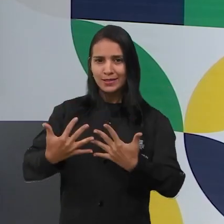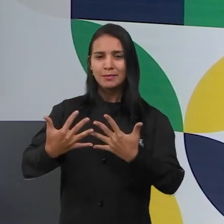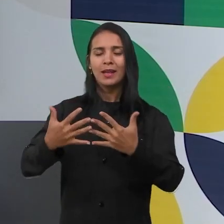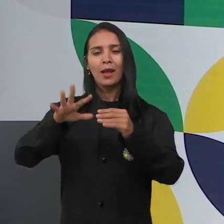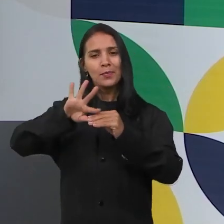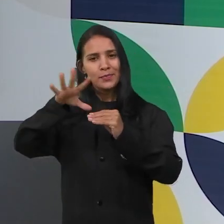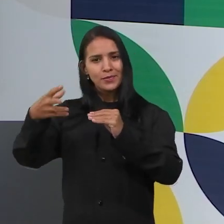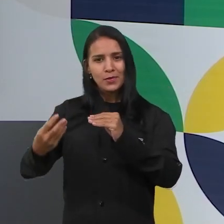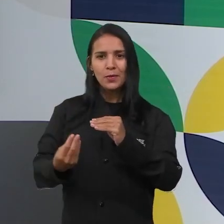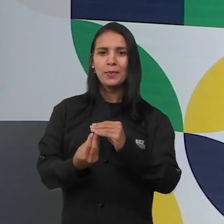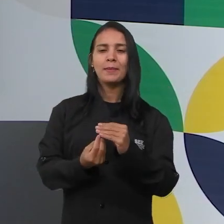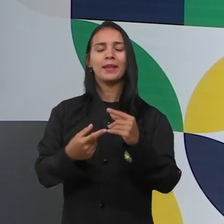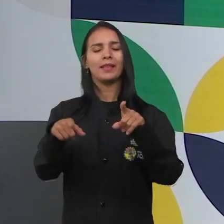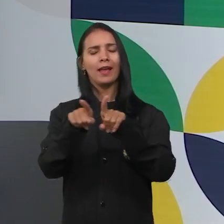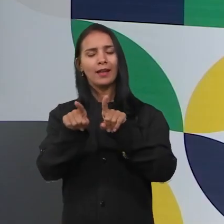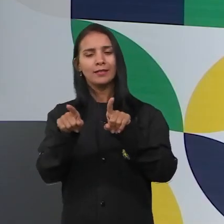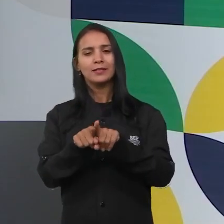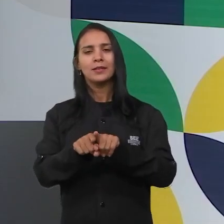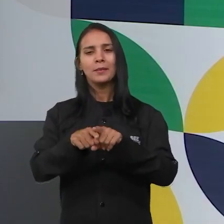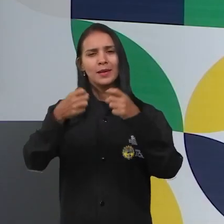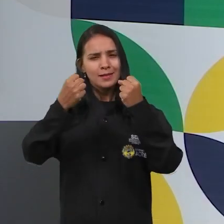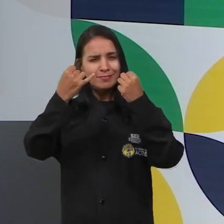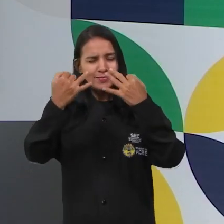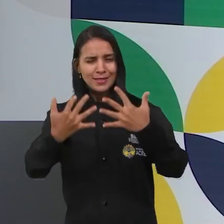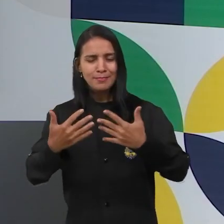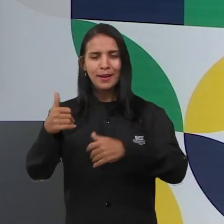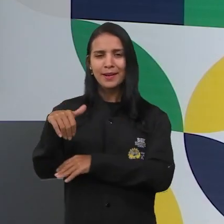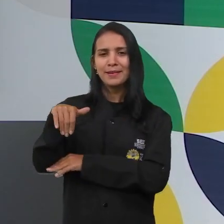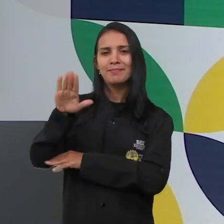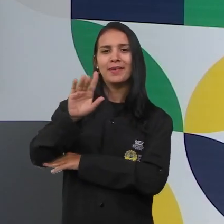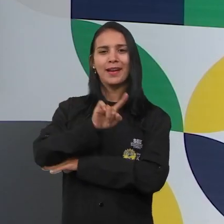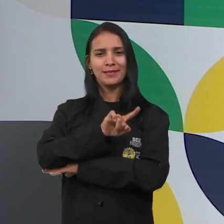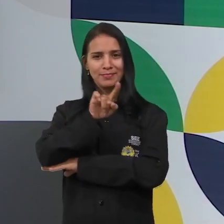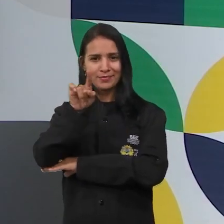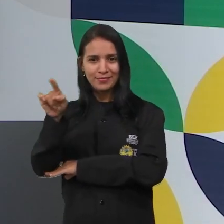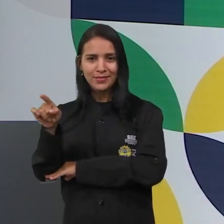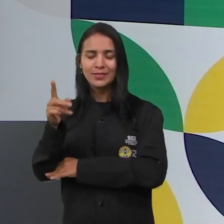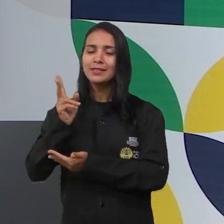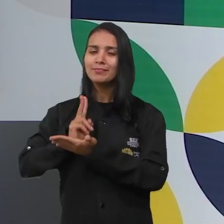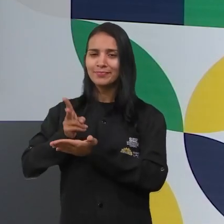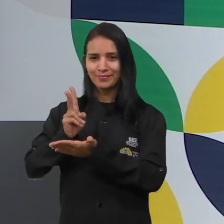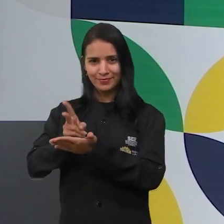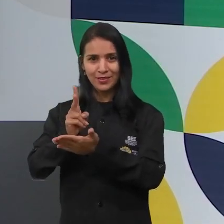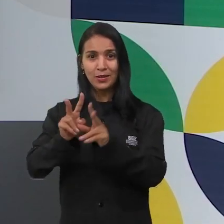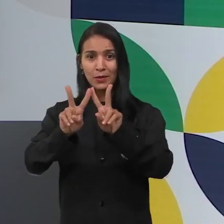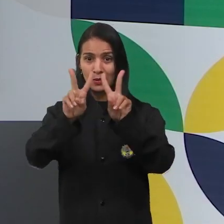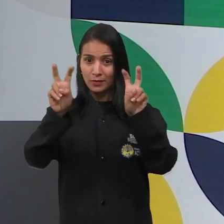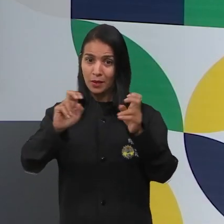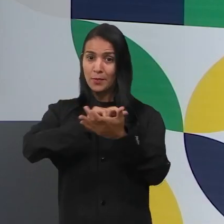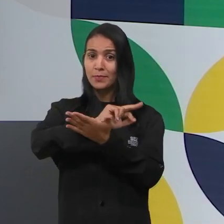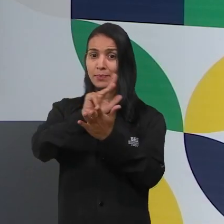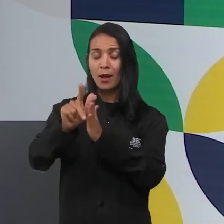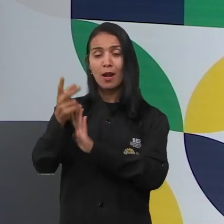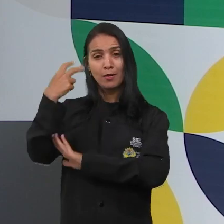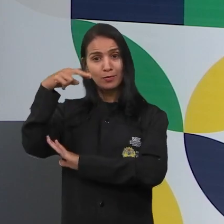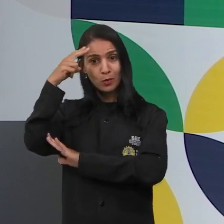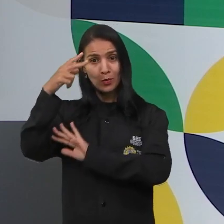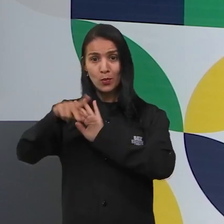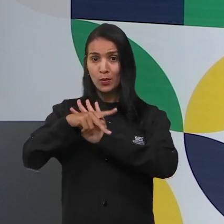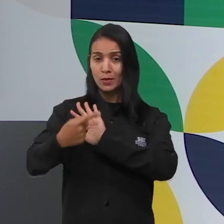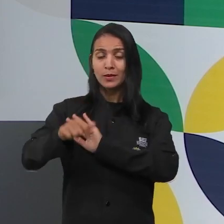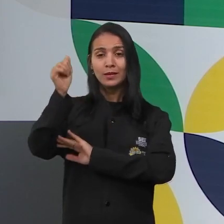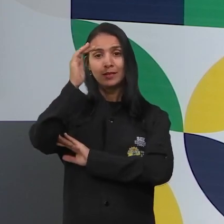A gente vai ficar explicando um pouquinho mais. A gente vai estar dando continuidade ainda sobre esse multiculturalismo no